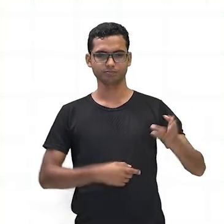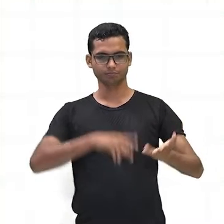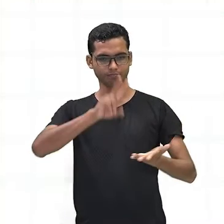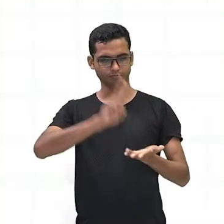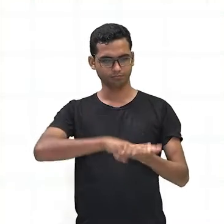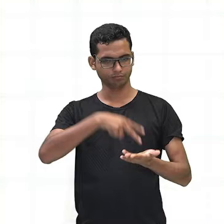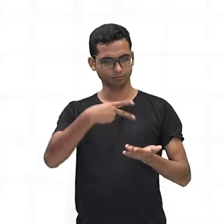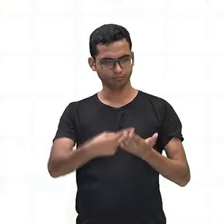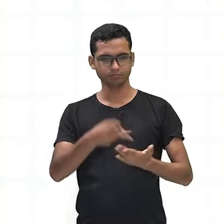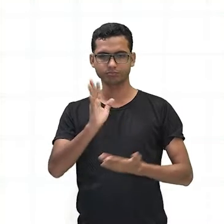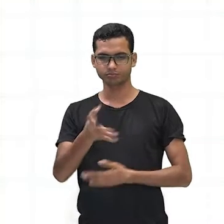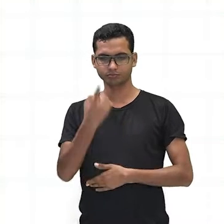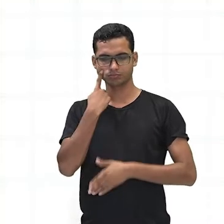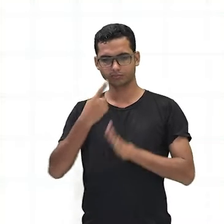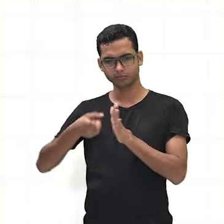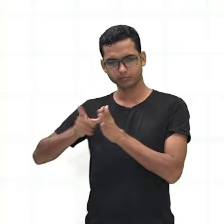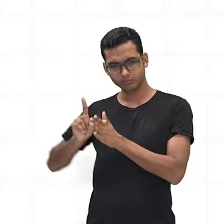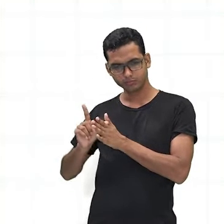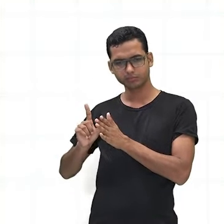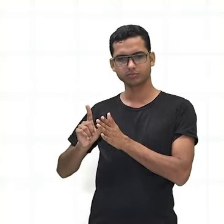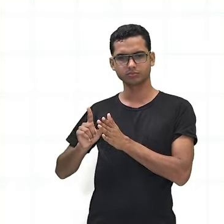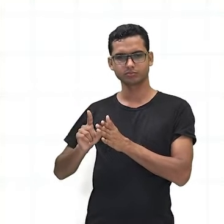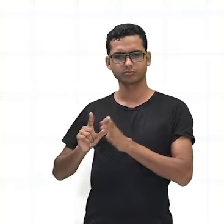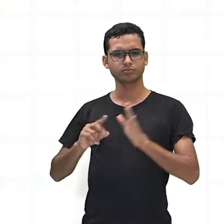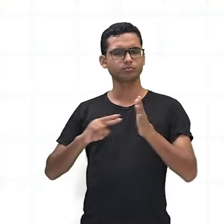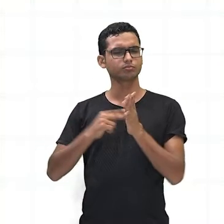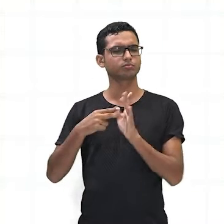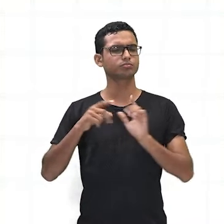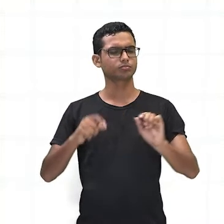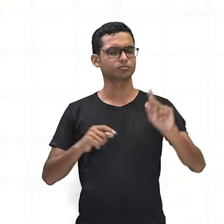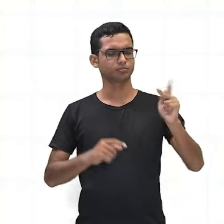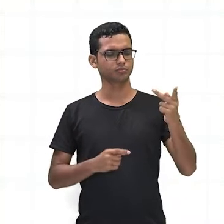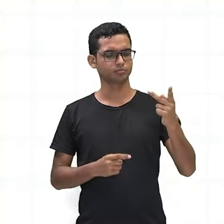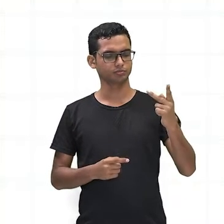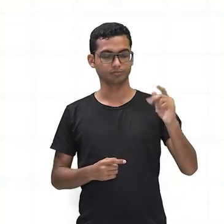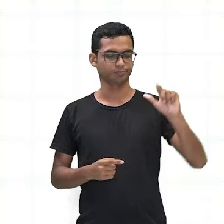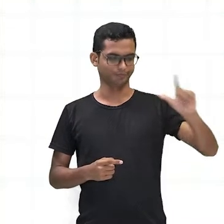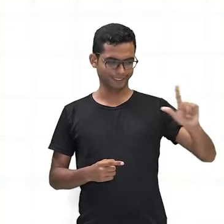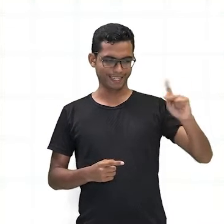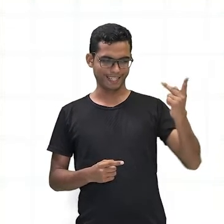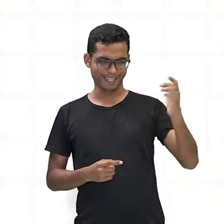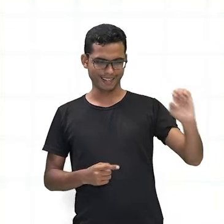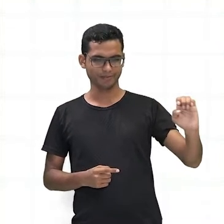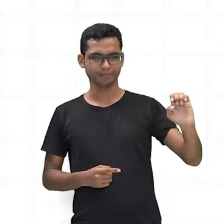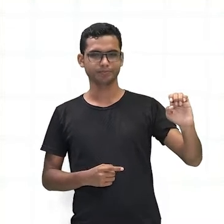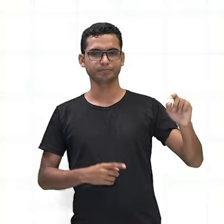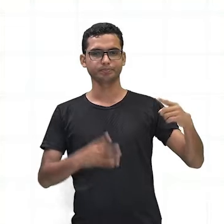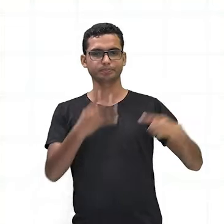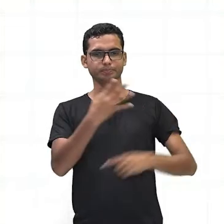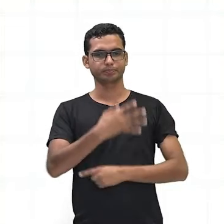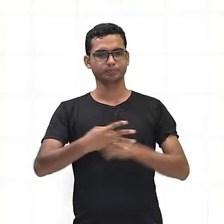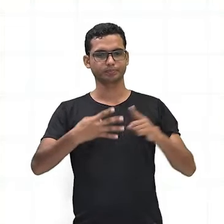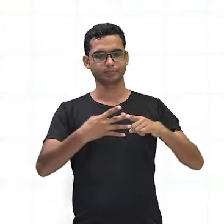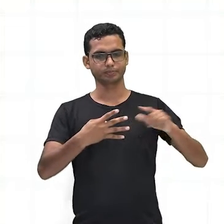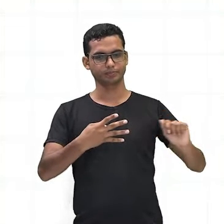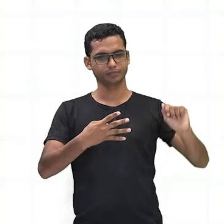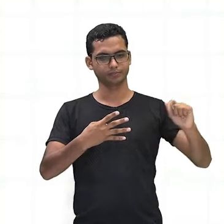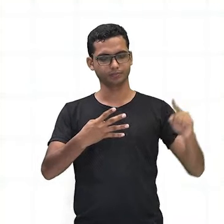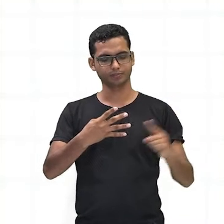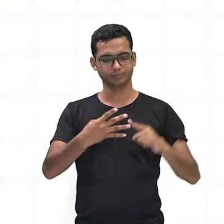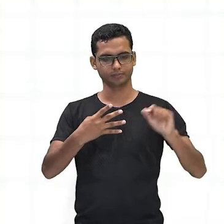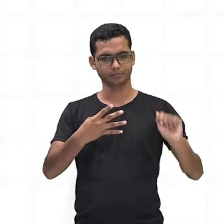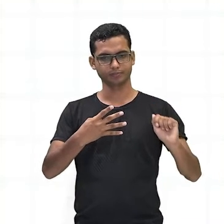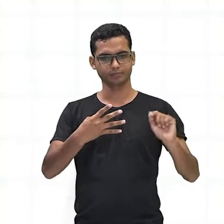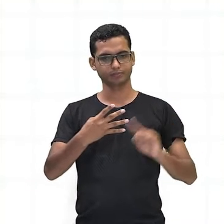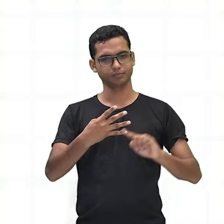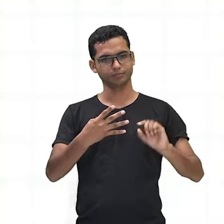com o nosso exemplo, né, da Victoria, e significa o quê? Lhe, a